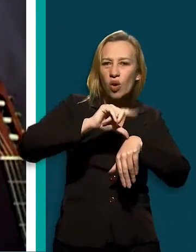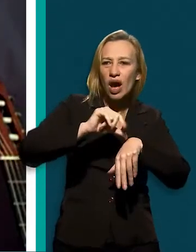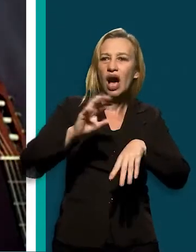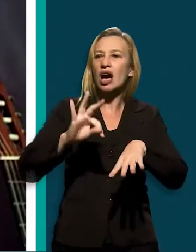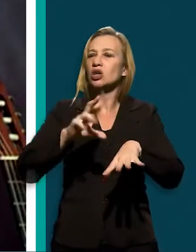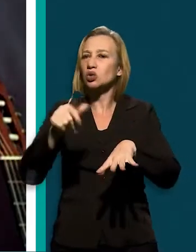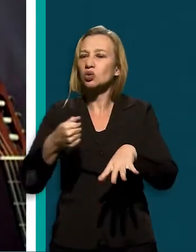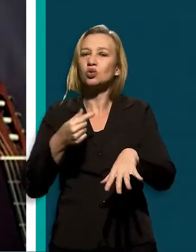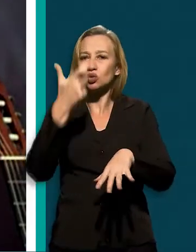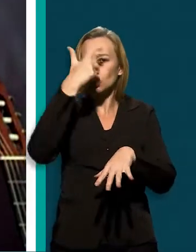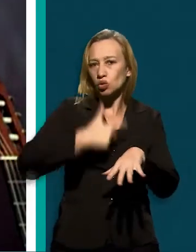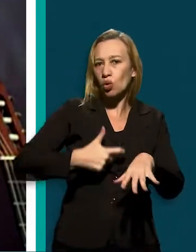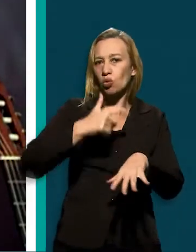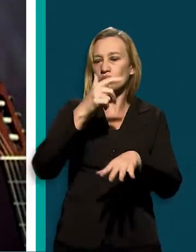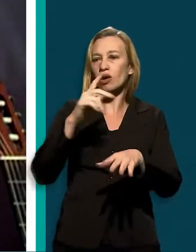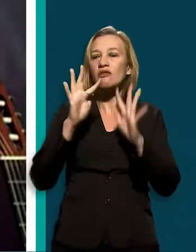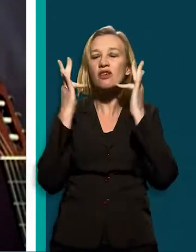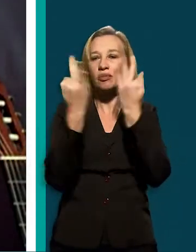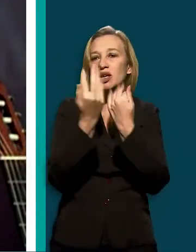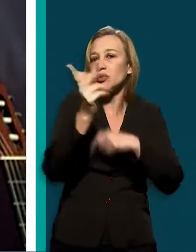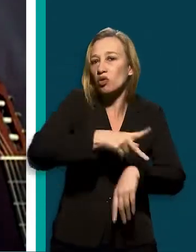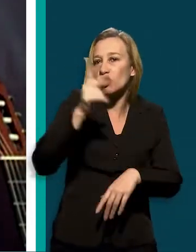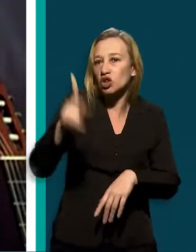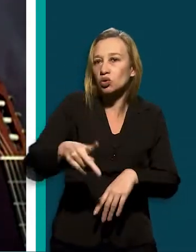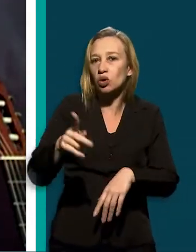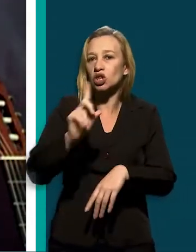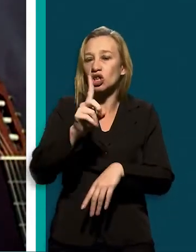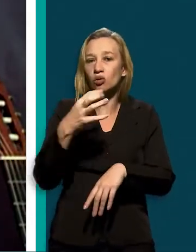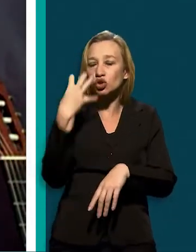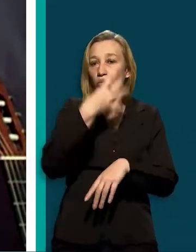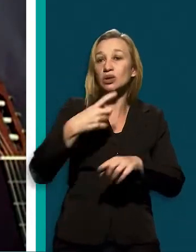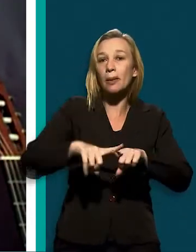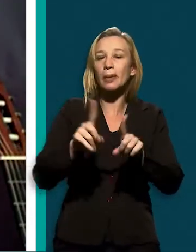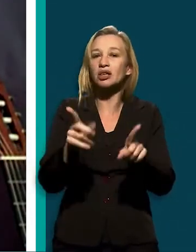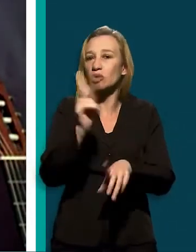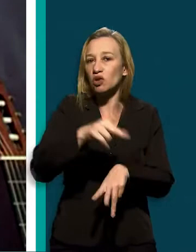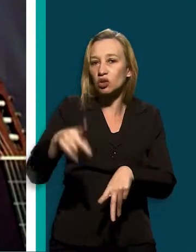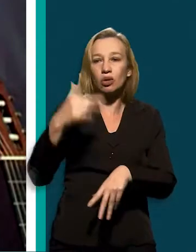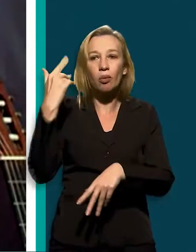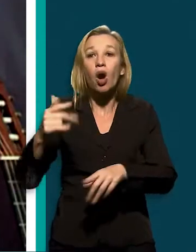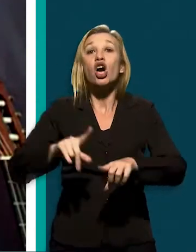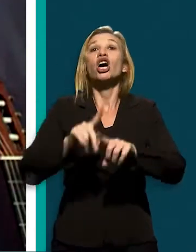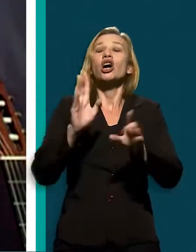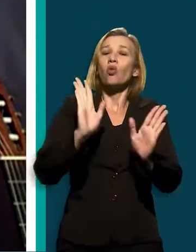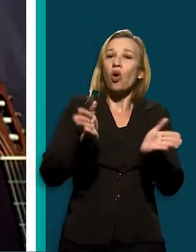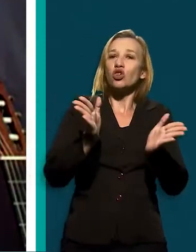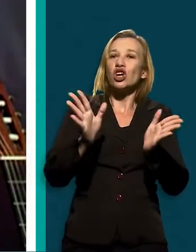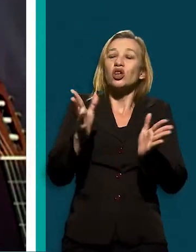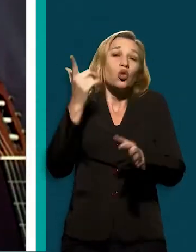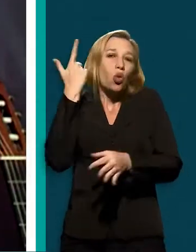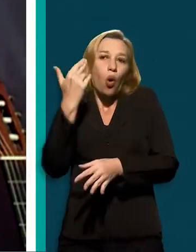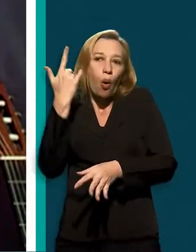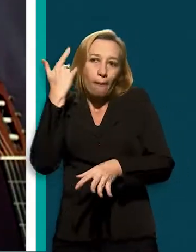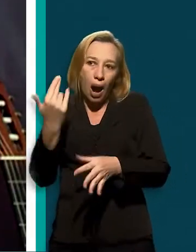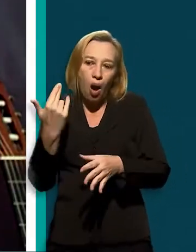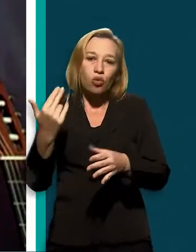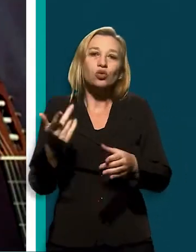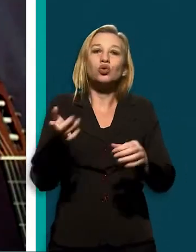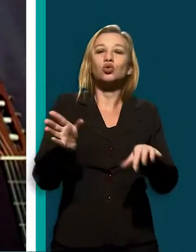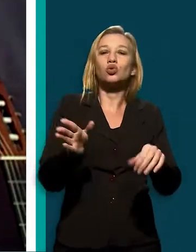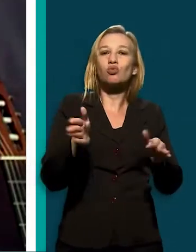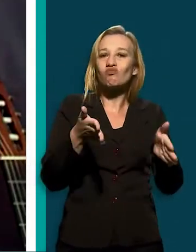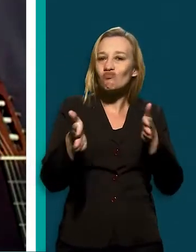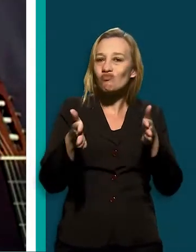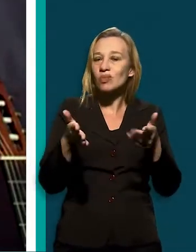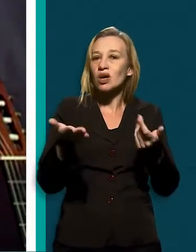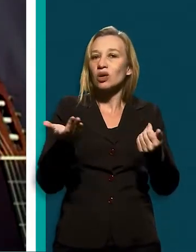como era, né? Eu sou de uma família de professores, não de música, mas professores. Então, essa rotina para mim já era comum. E no